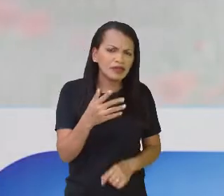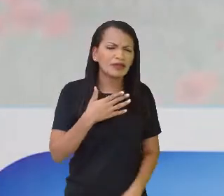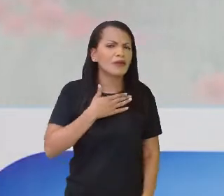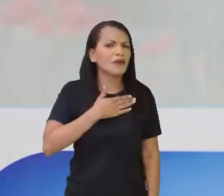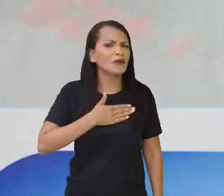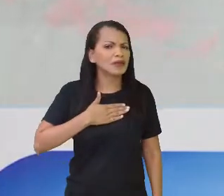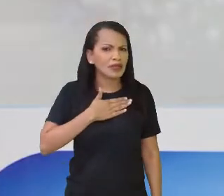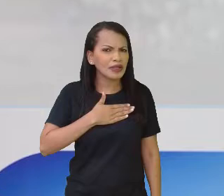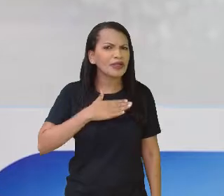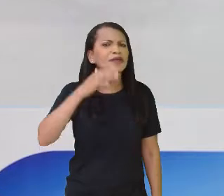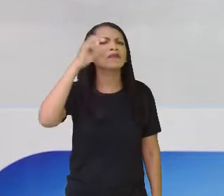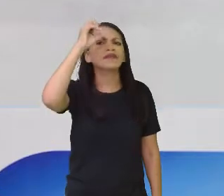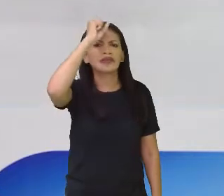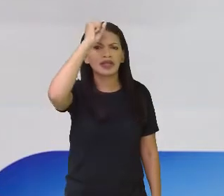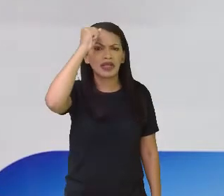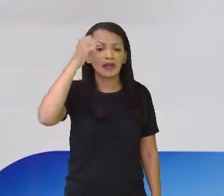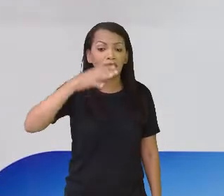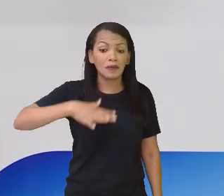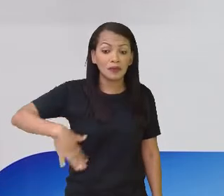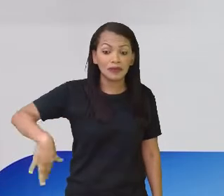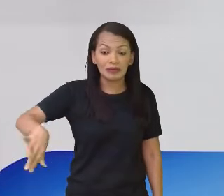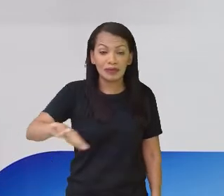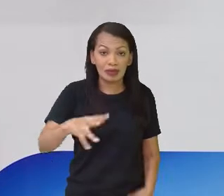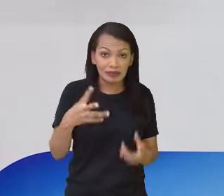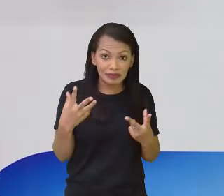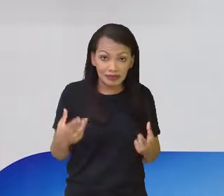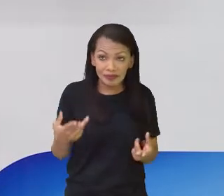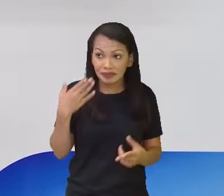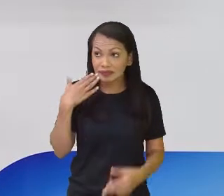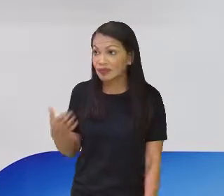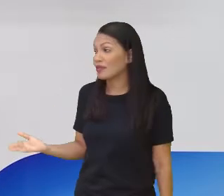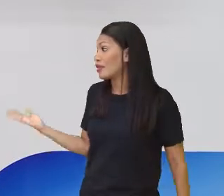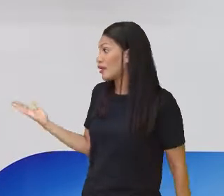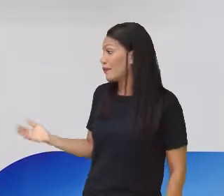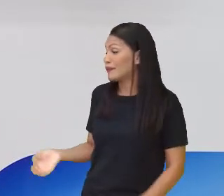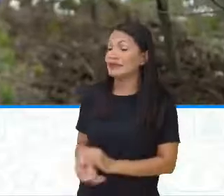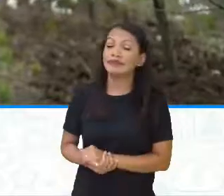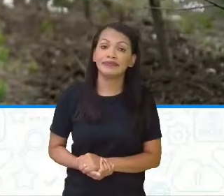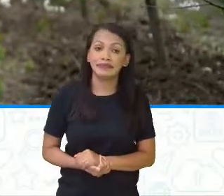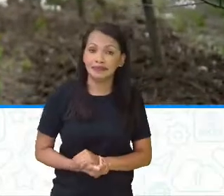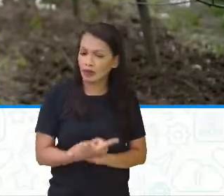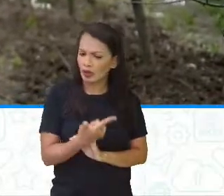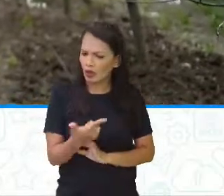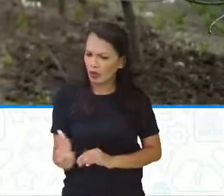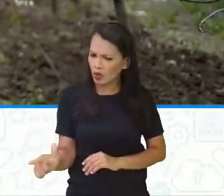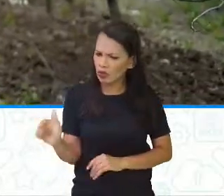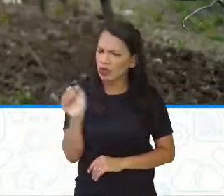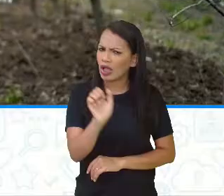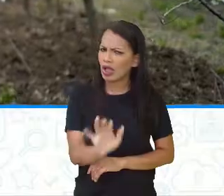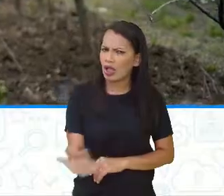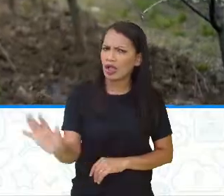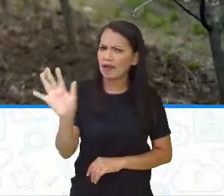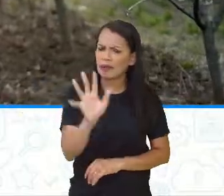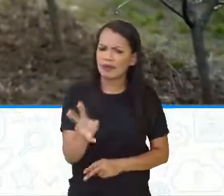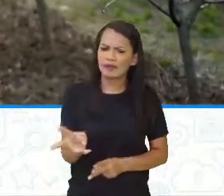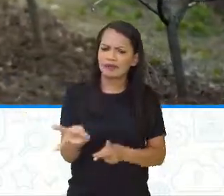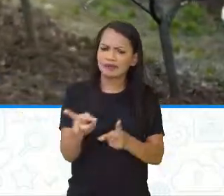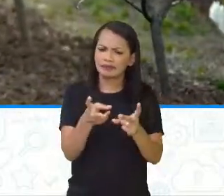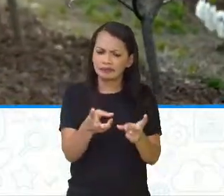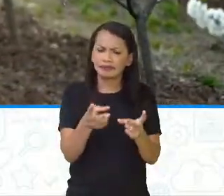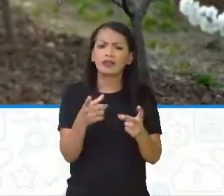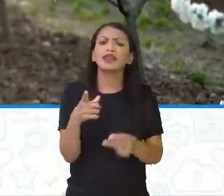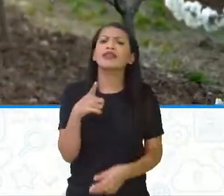esse? Vamos seguindo. Outra imagem para a gente observar. Eu tenho aí uma mulher passeando